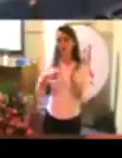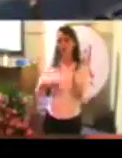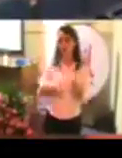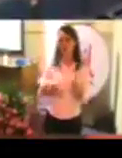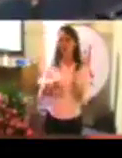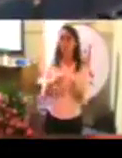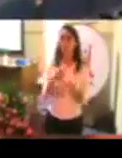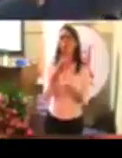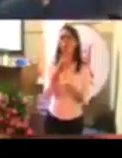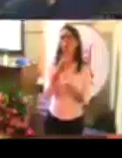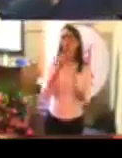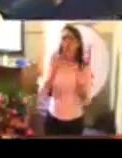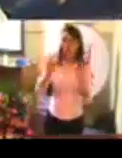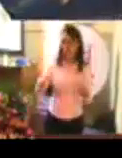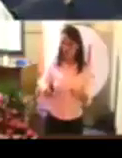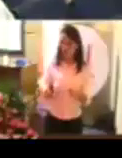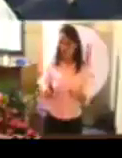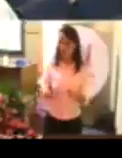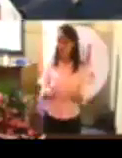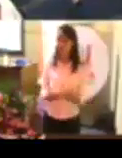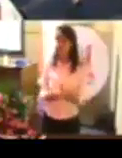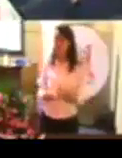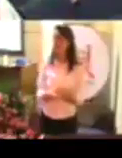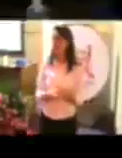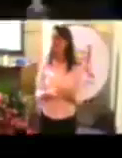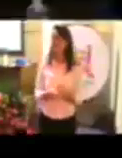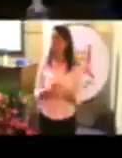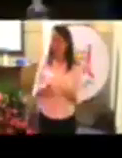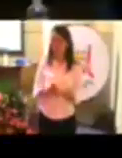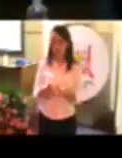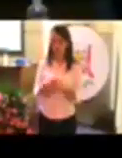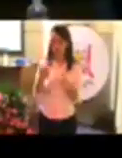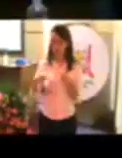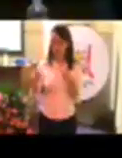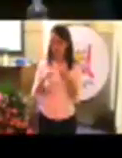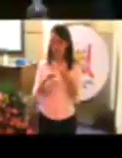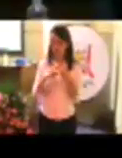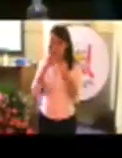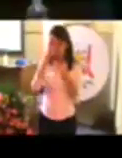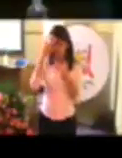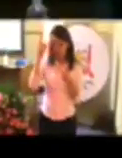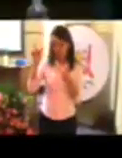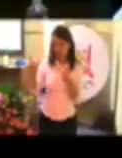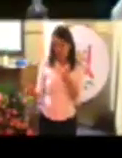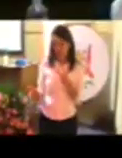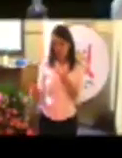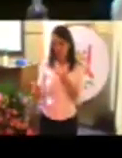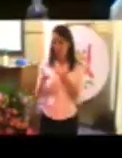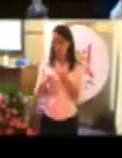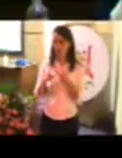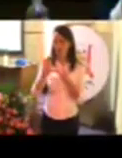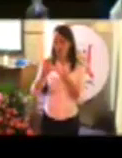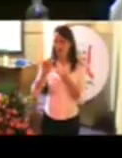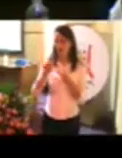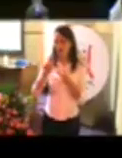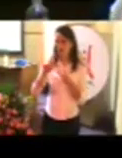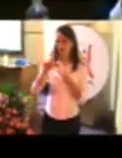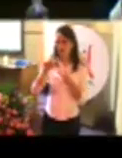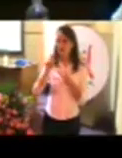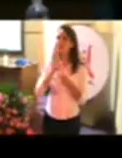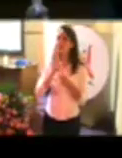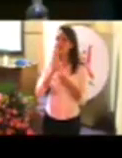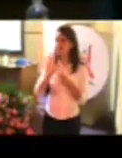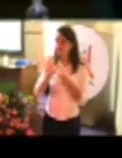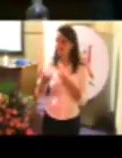Pessoa. Mas vou encerrar, presidente, falando de outra pessoa que a Carla conhece, porque já viu